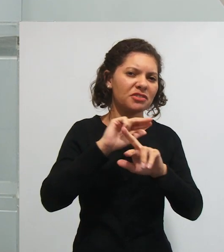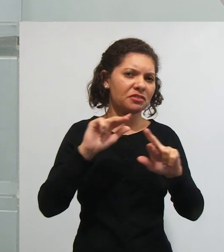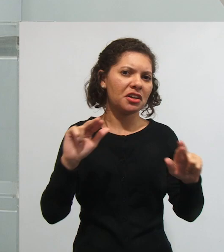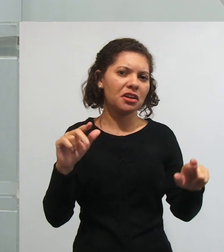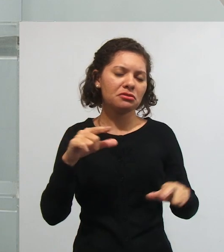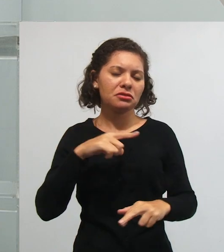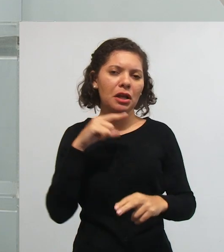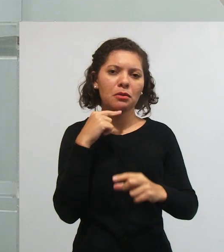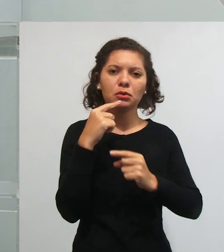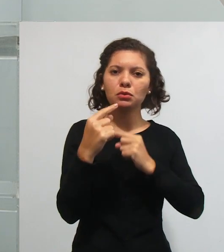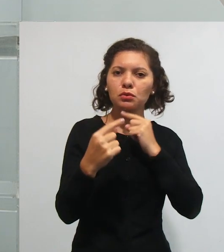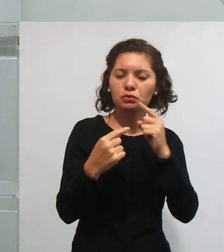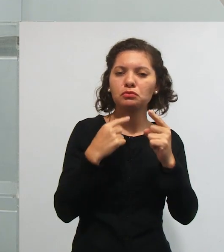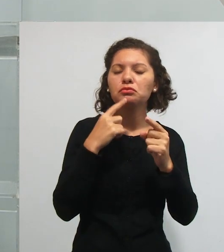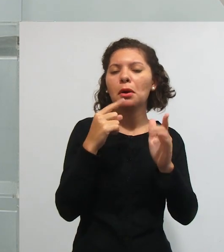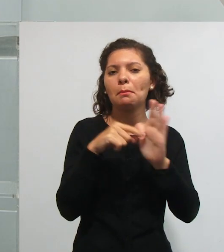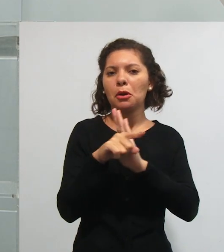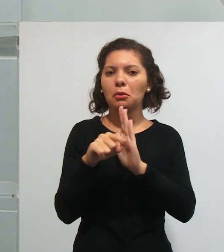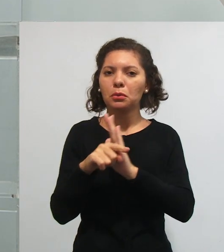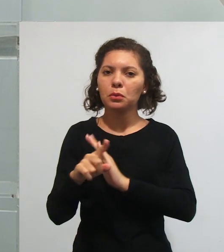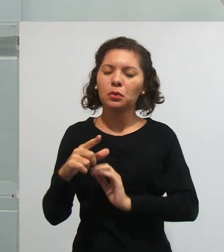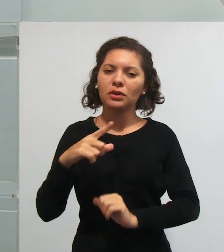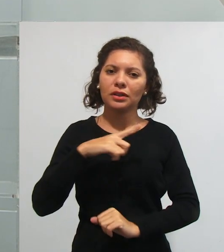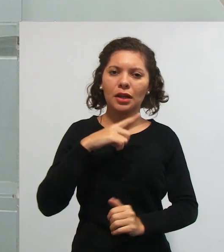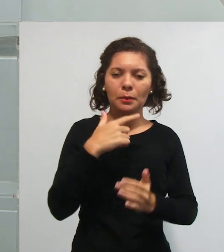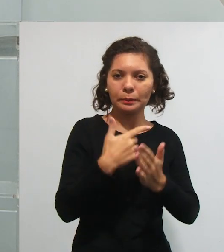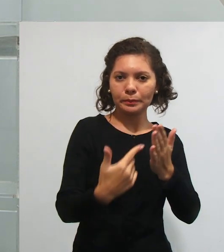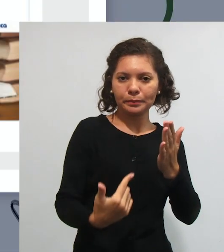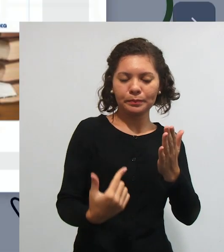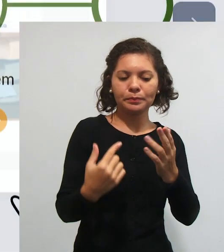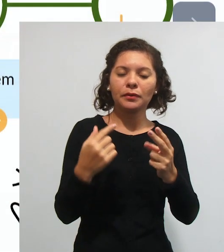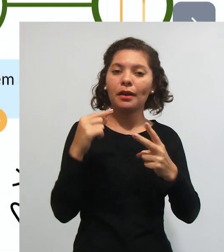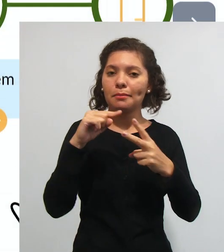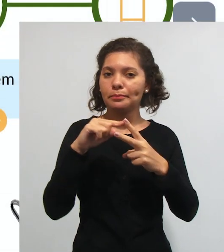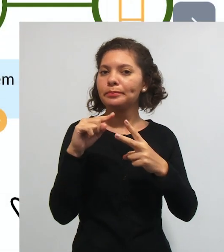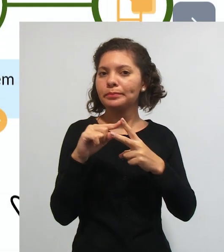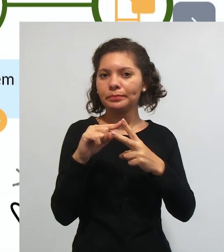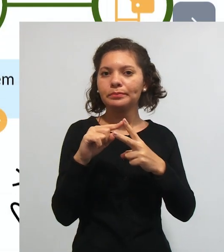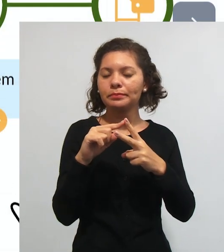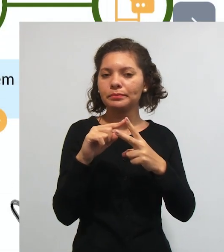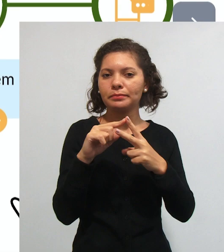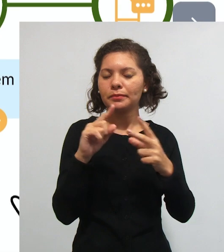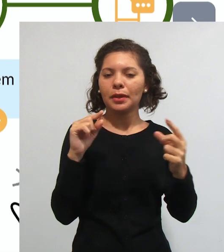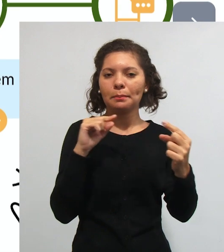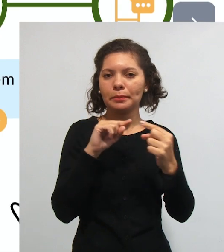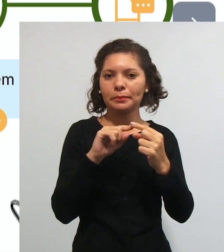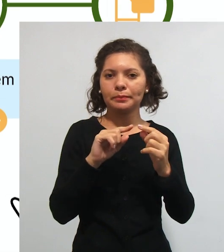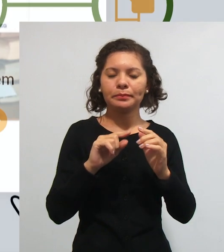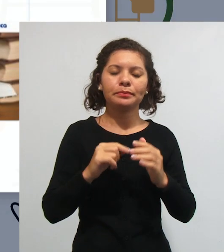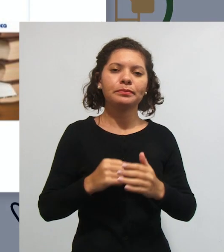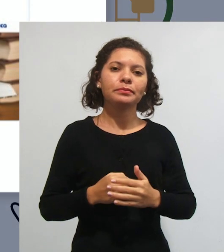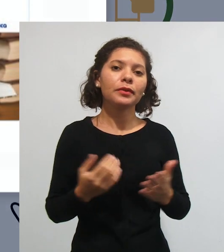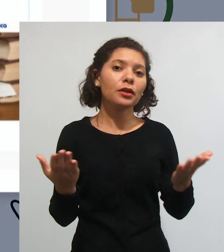de indagação. Tá? Então, essa é uma pesquisa básica. E a gente tem a pesquisa